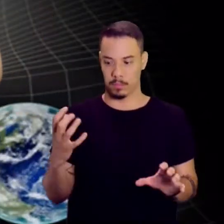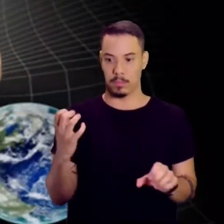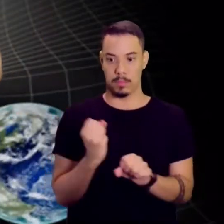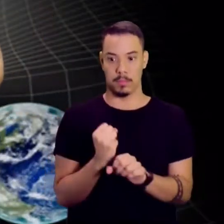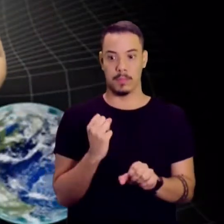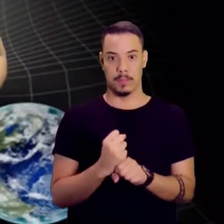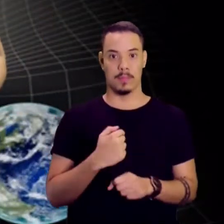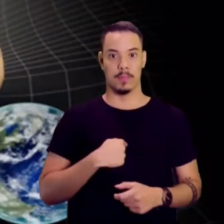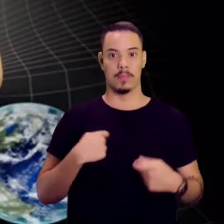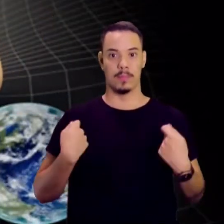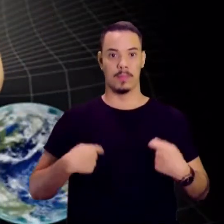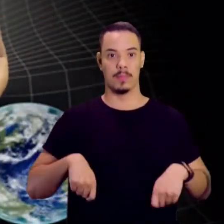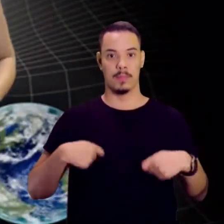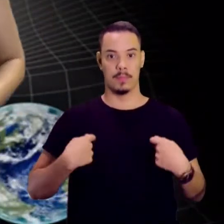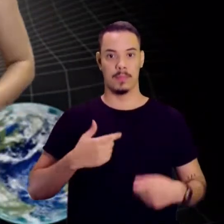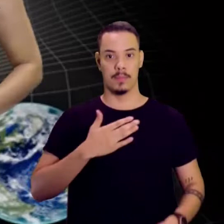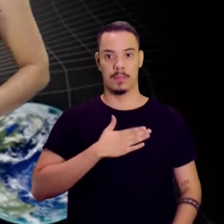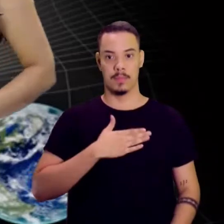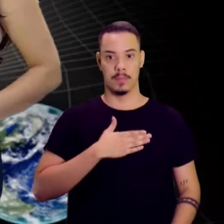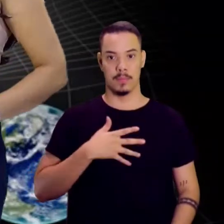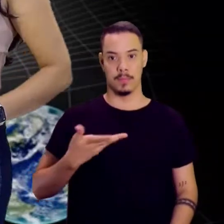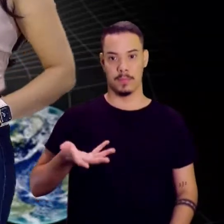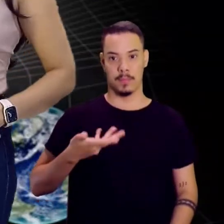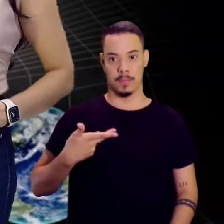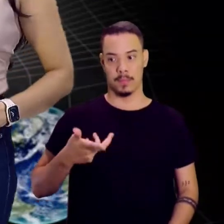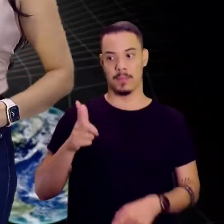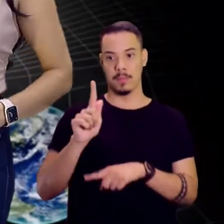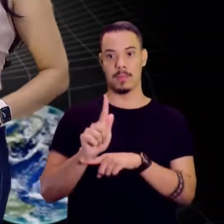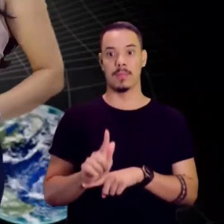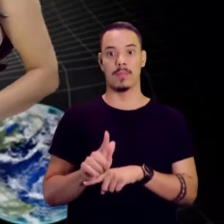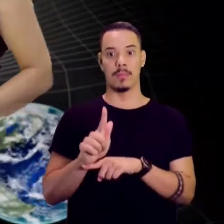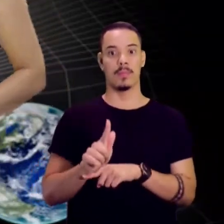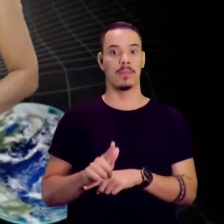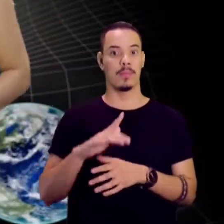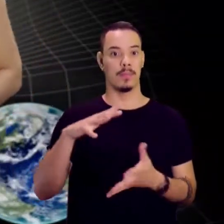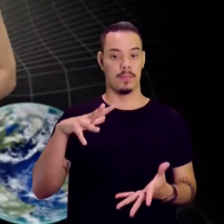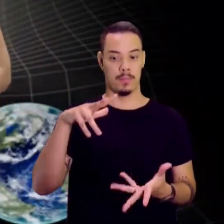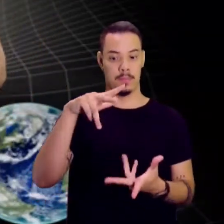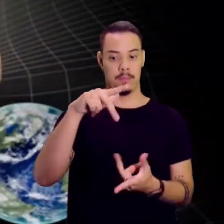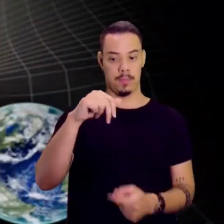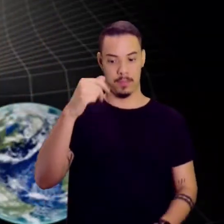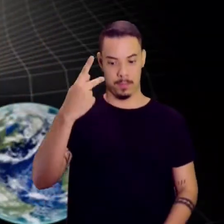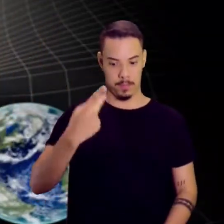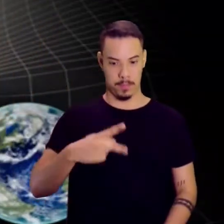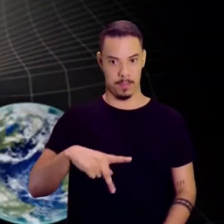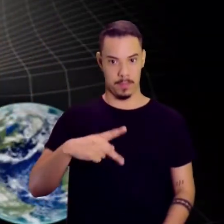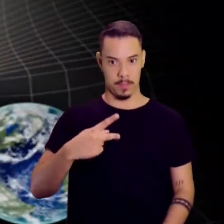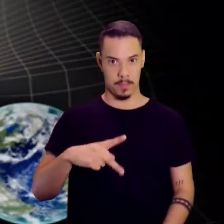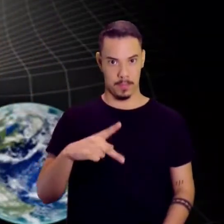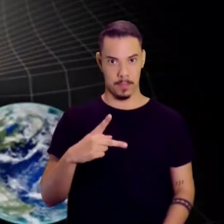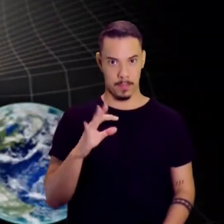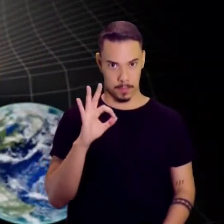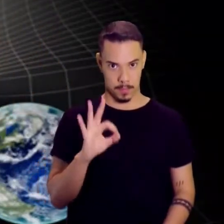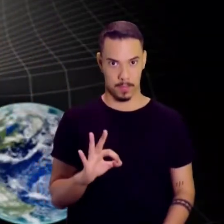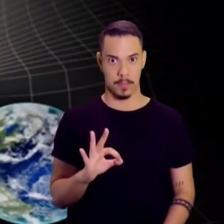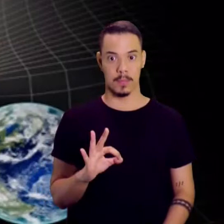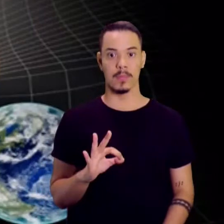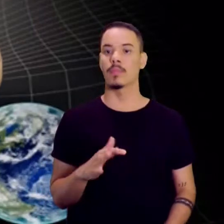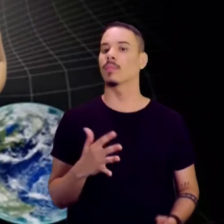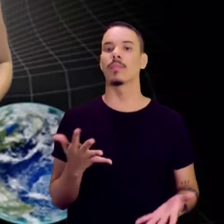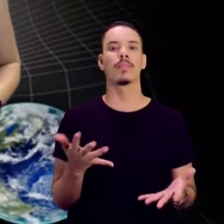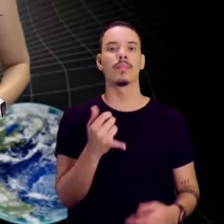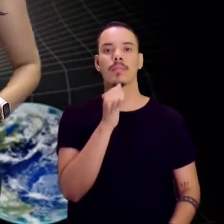eu vou precisar da minha aceleração gravitacional. Ou seja, em que planeta eu estou? Estou aqui na Terra. Aqui a aceleração gravitacional, eu